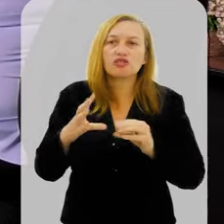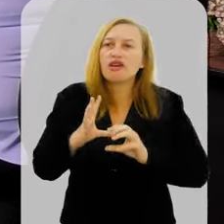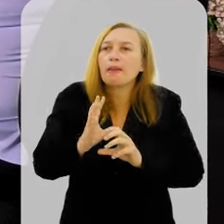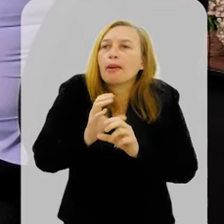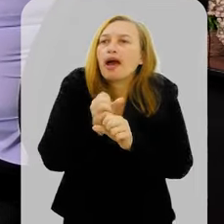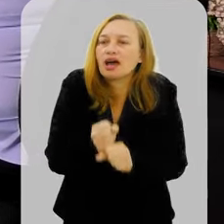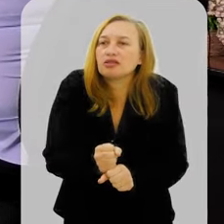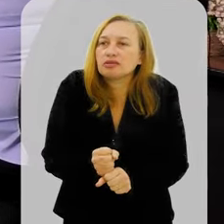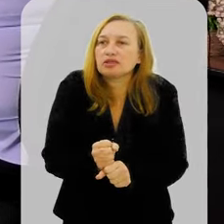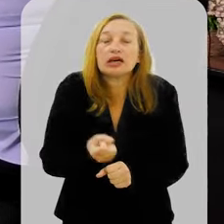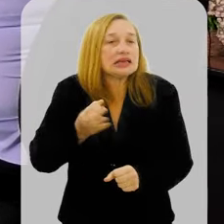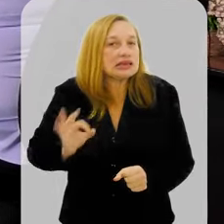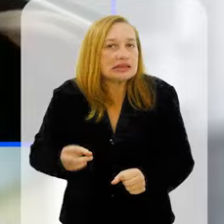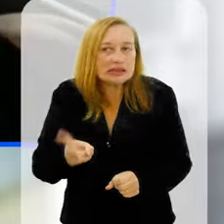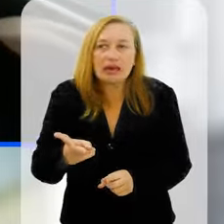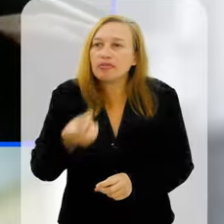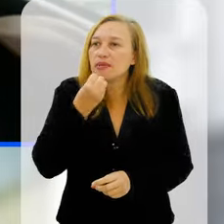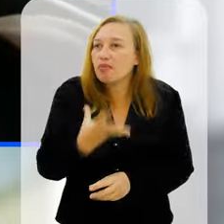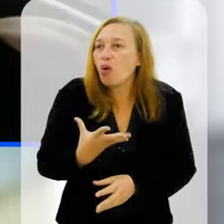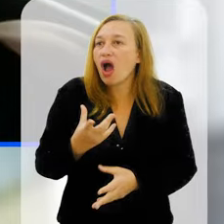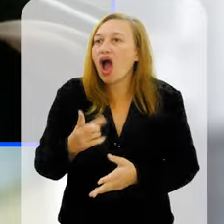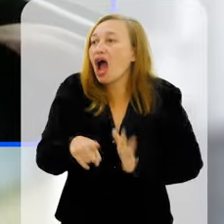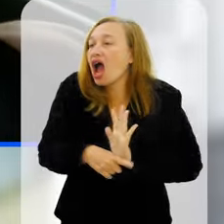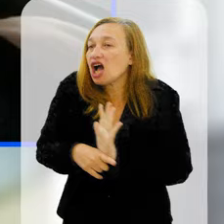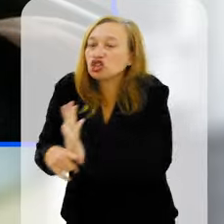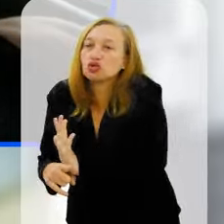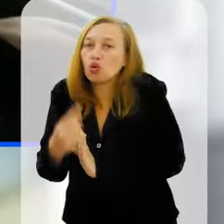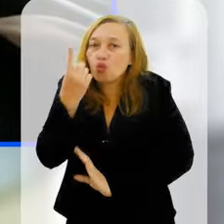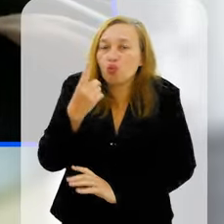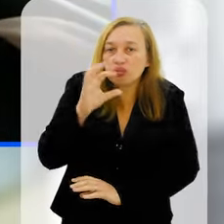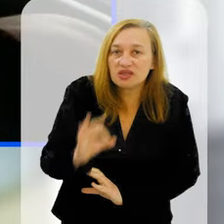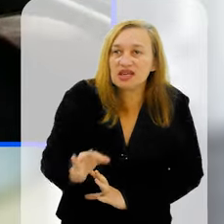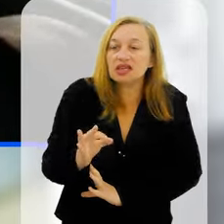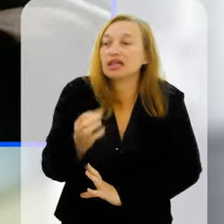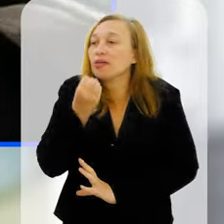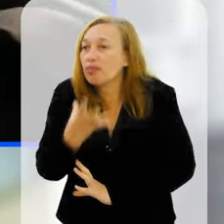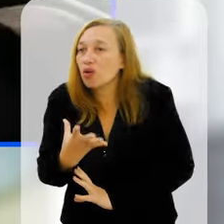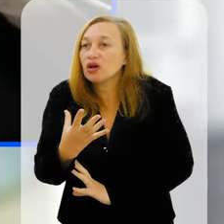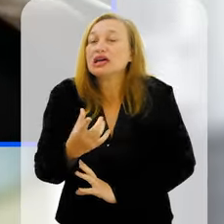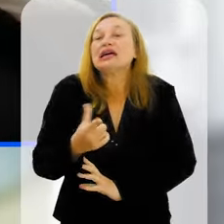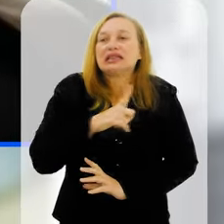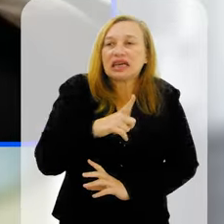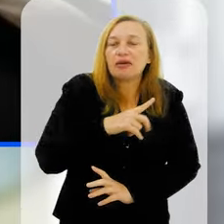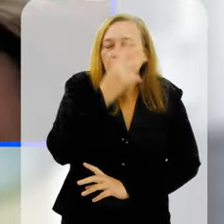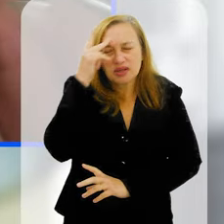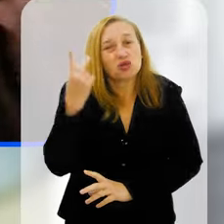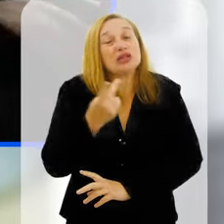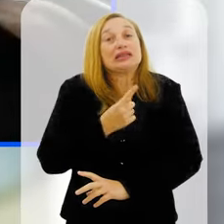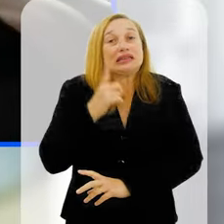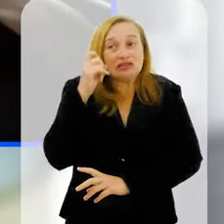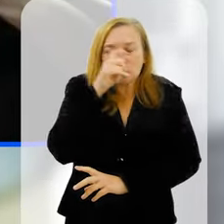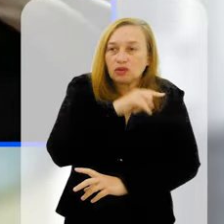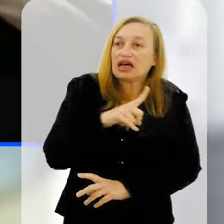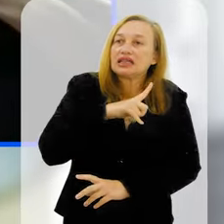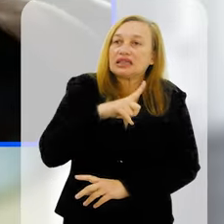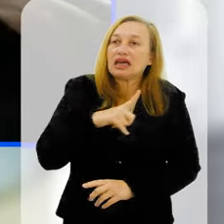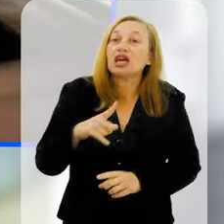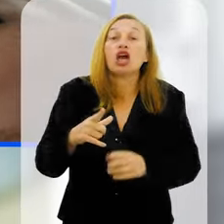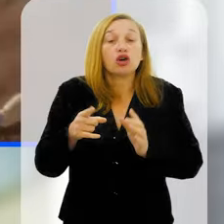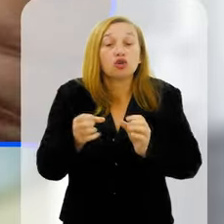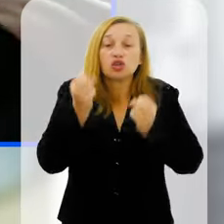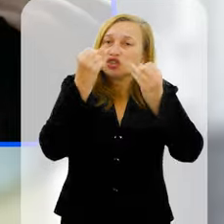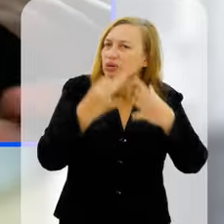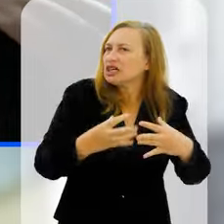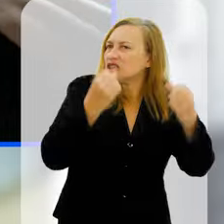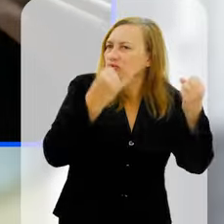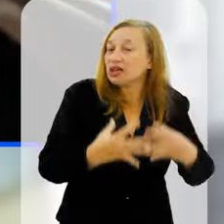Eu acho que tudo que venha para somar vai ser sempre sensacional. Ah, somou 1%, somou. Então, tem gente ainda que está com um pouquinho de pé atrás. Eu estou